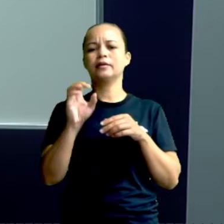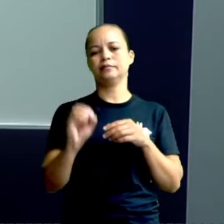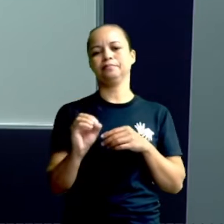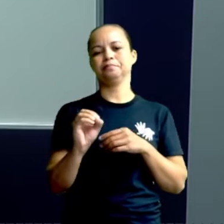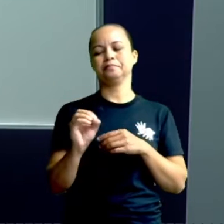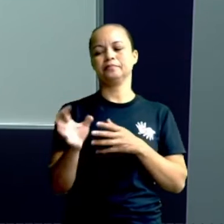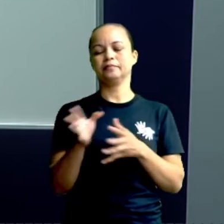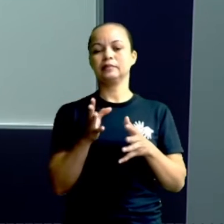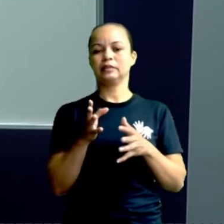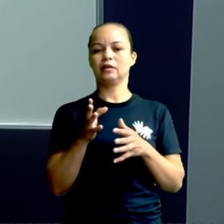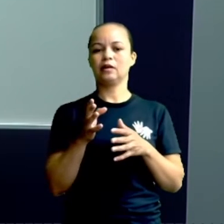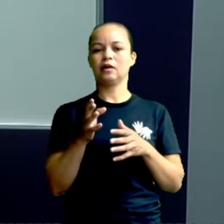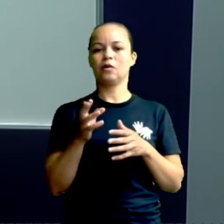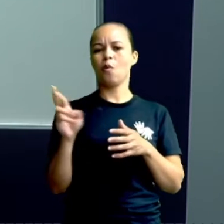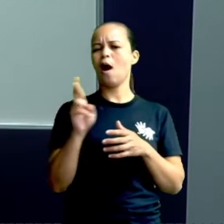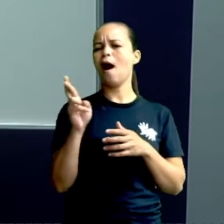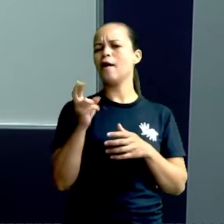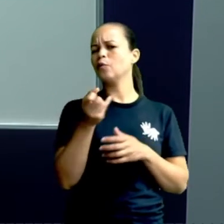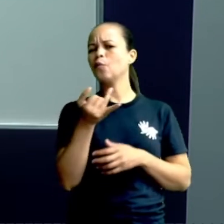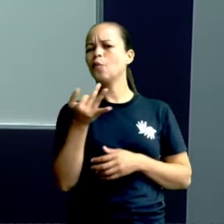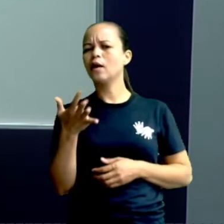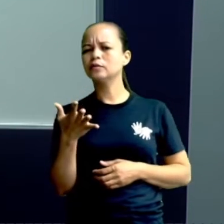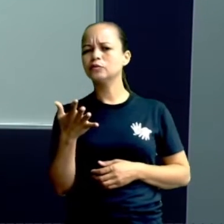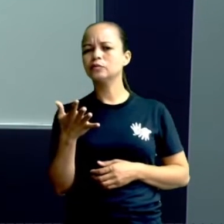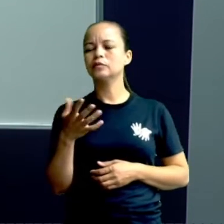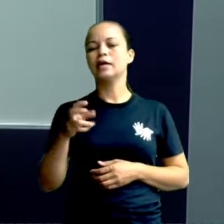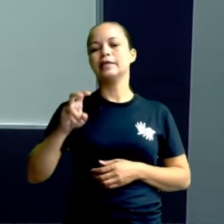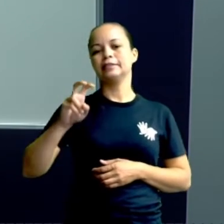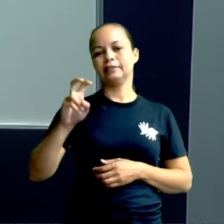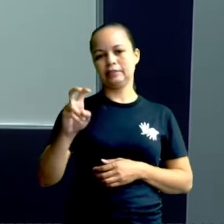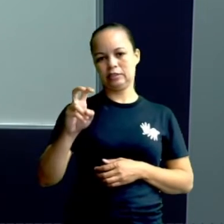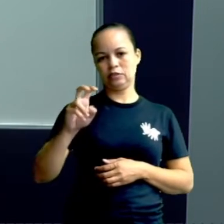qual é o valor do raio?